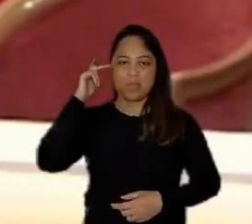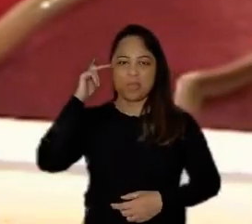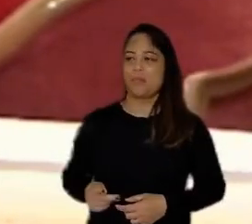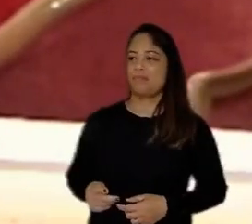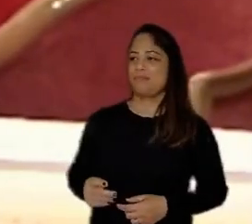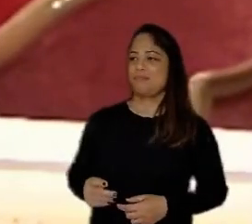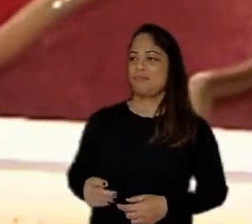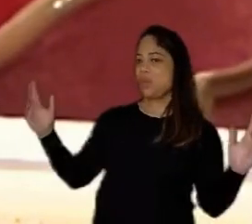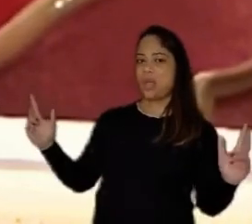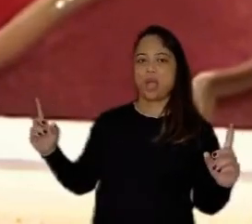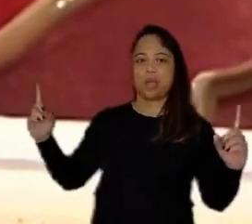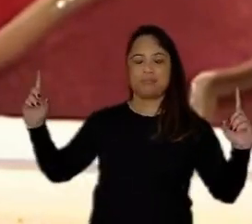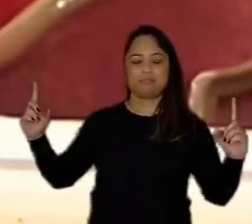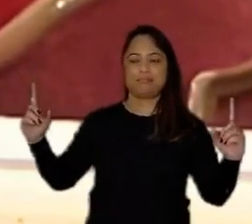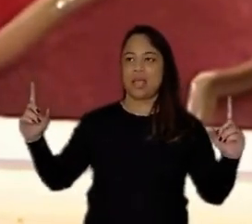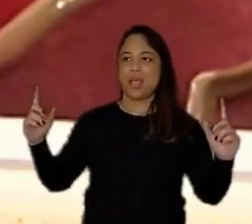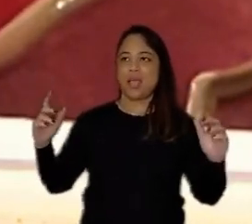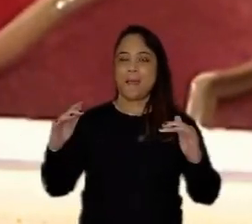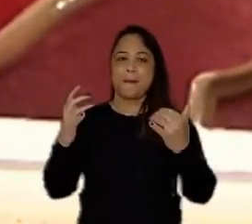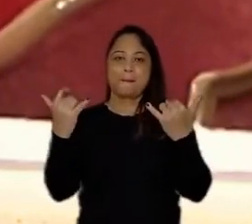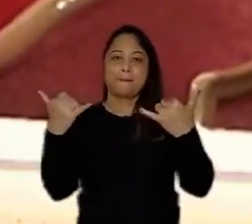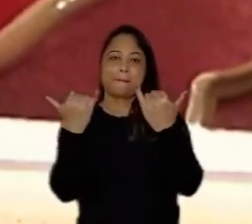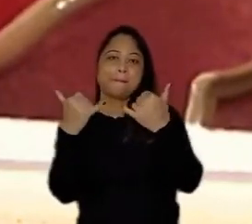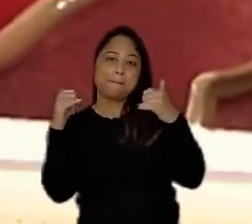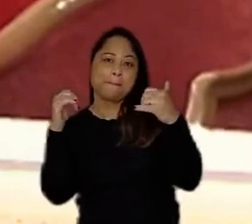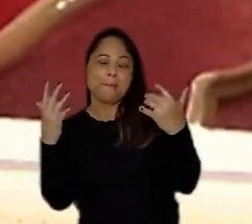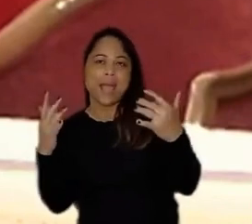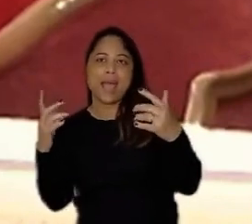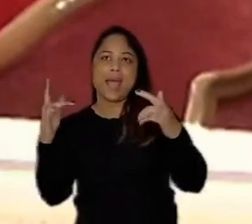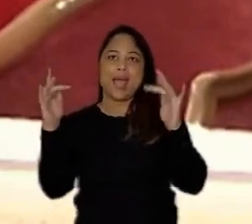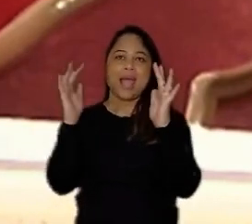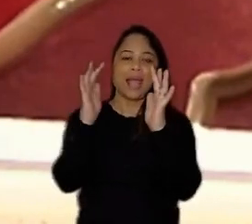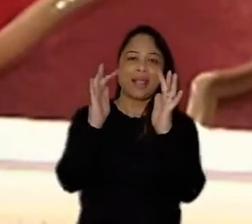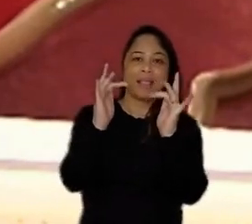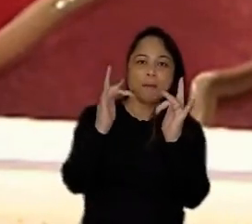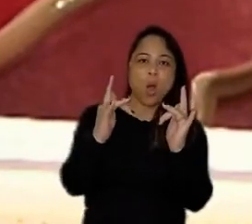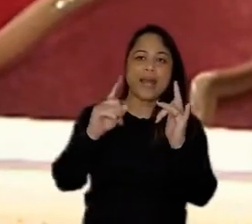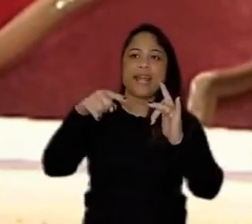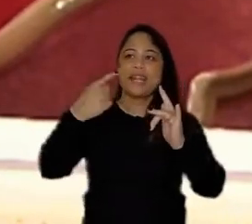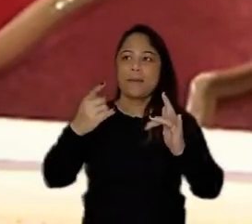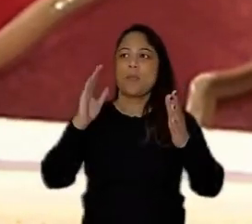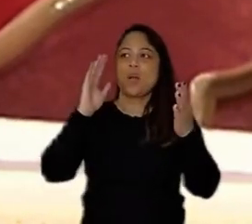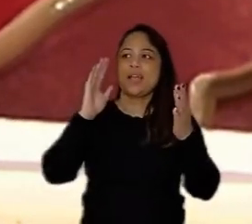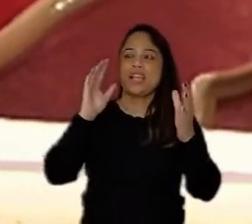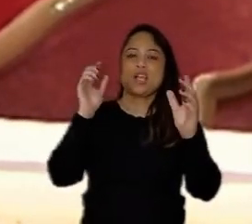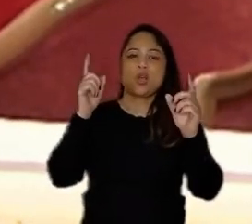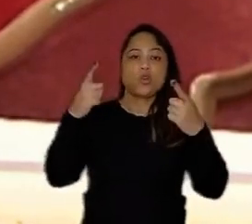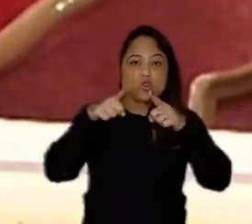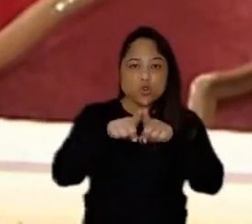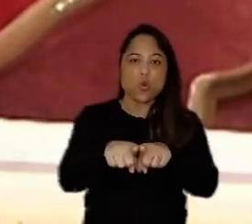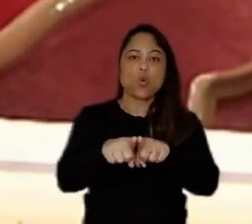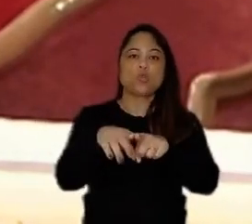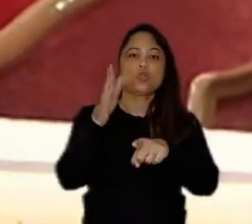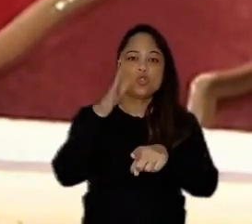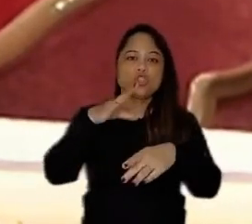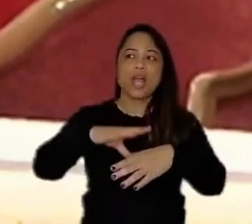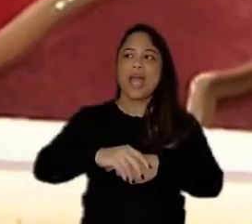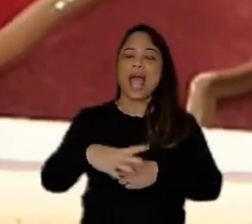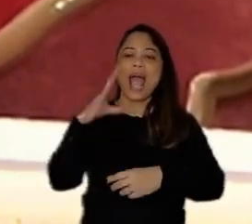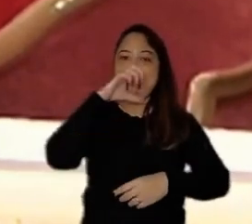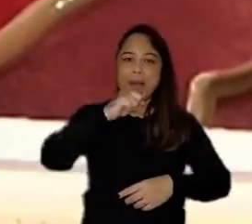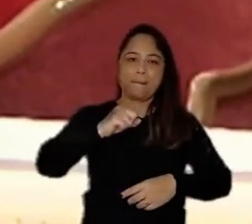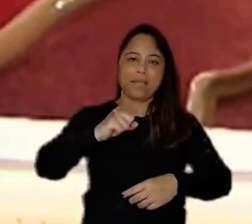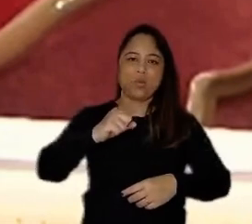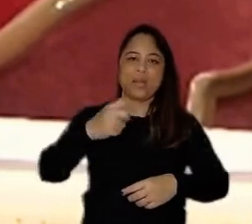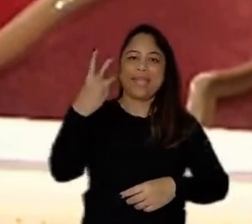esforço. Você não tem que namorar 2, 3 anos, viver castidade, gastar condução para ir namorar, para comprar um lote, para comprar um apartamento, para